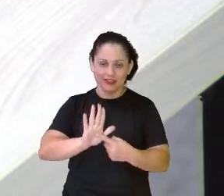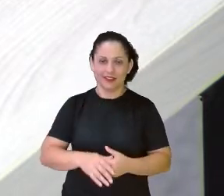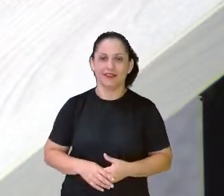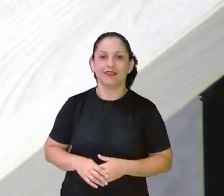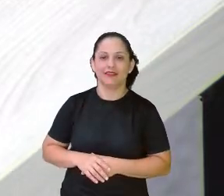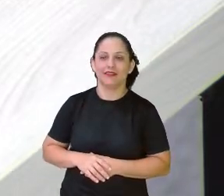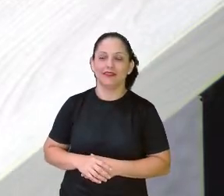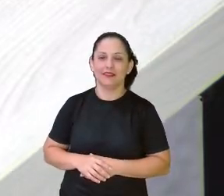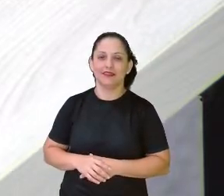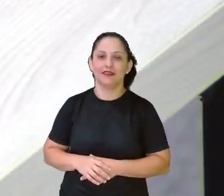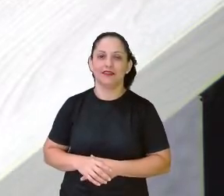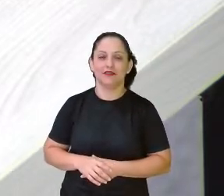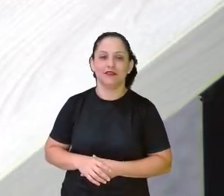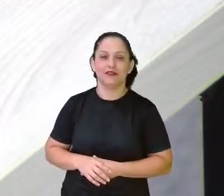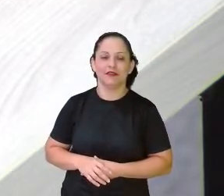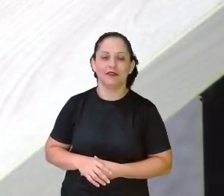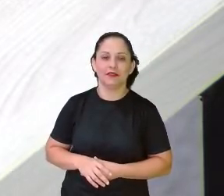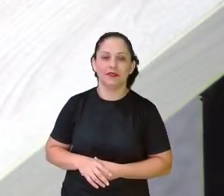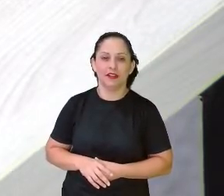está.